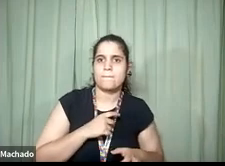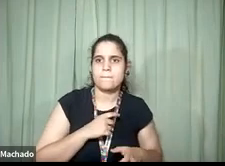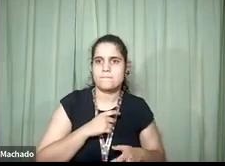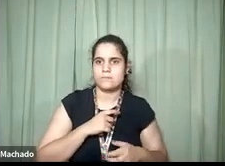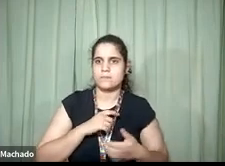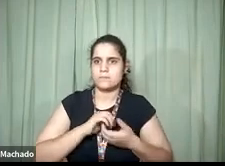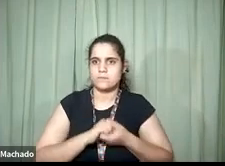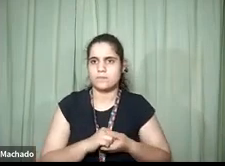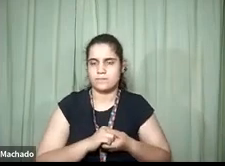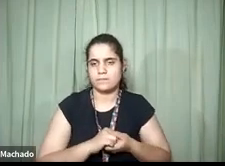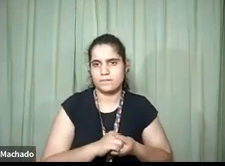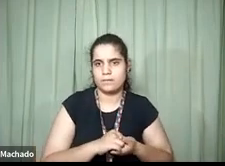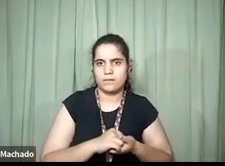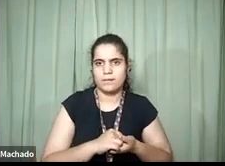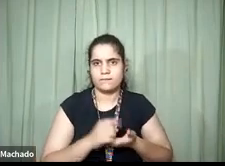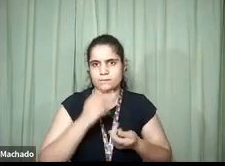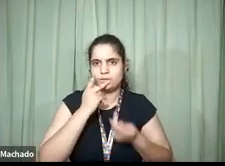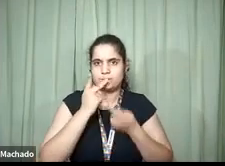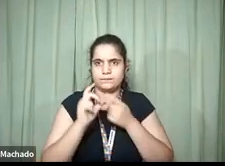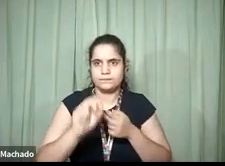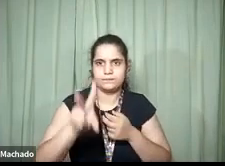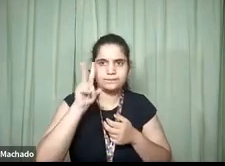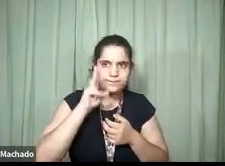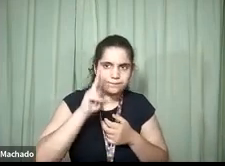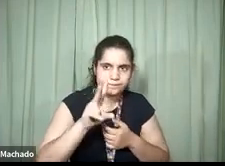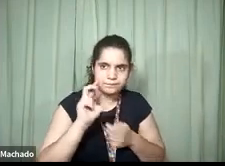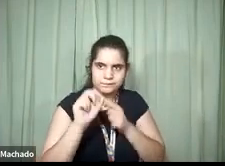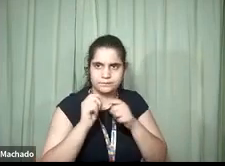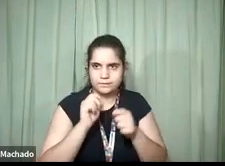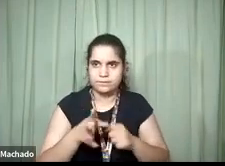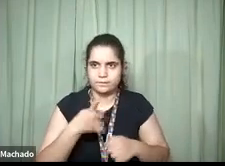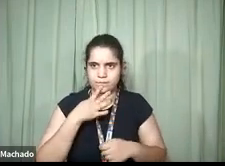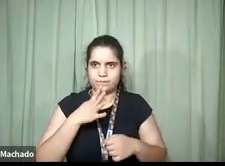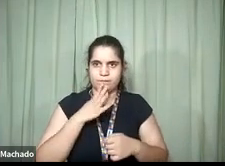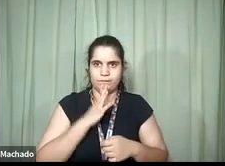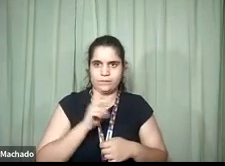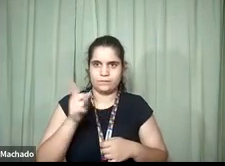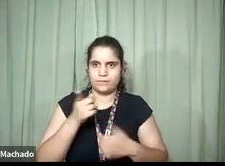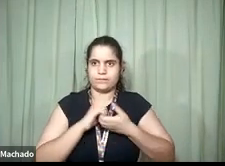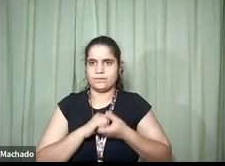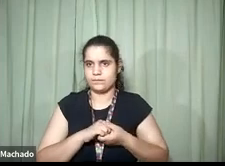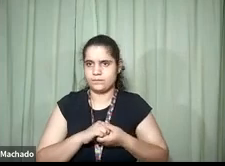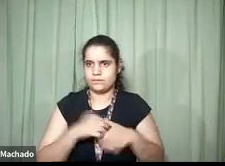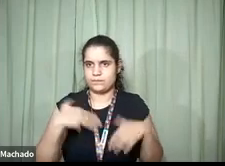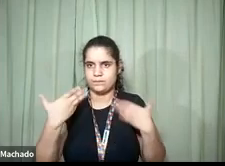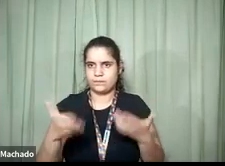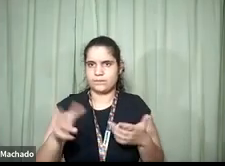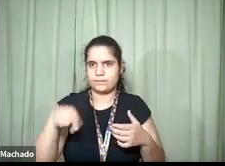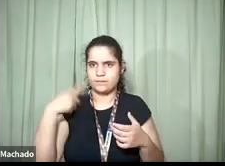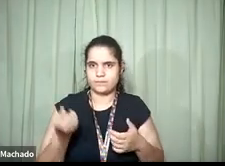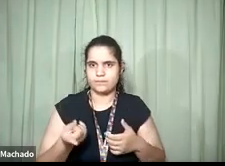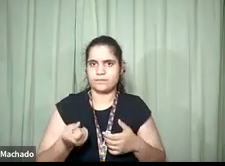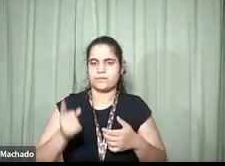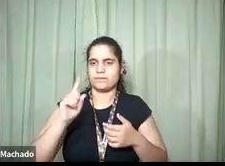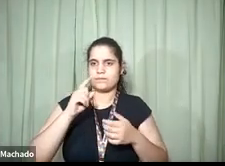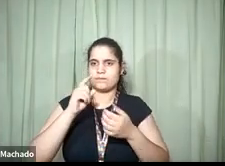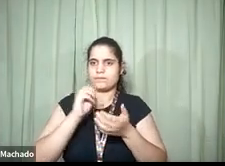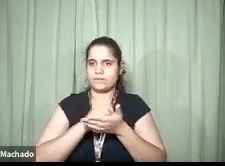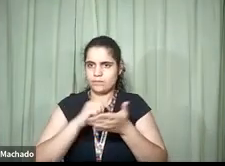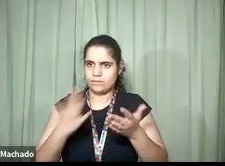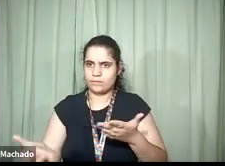de palpável, né? Do que ela vê, do que ela conhecimento dela. E assim, quando esse conteúdo vem de